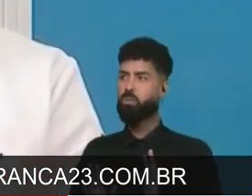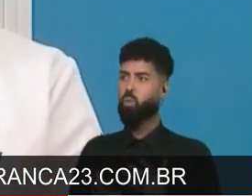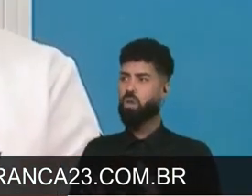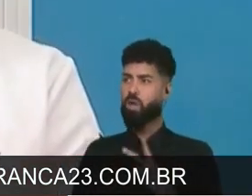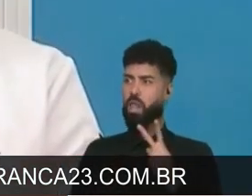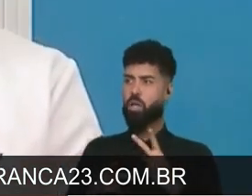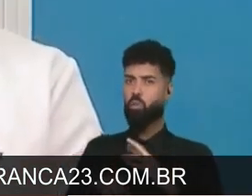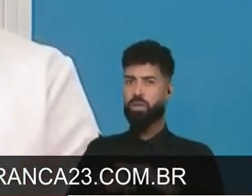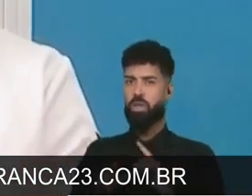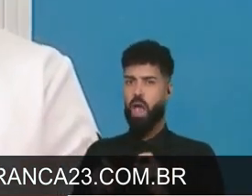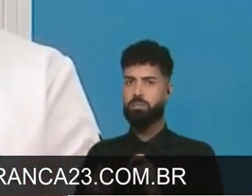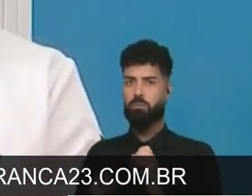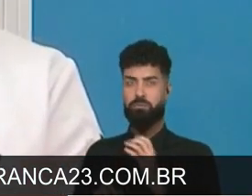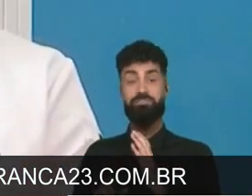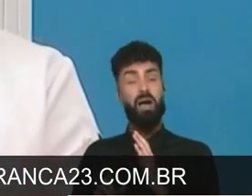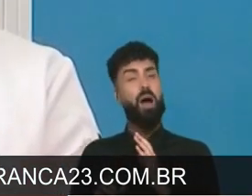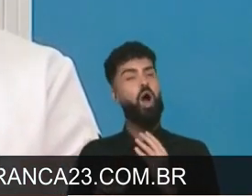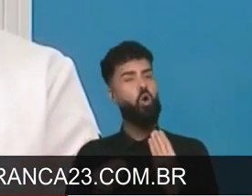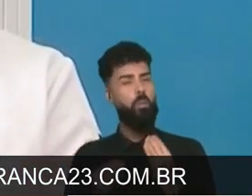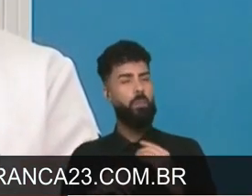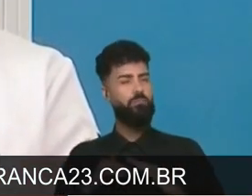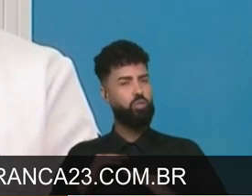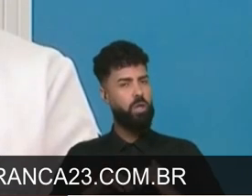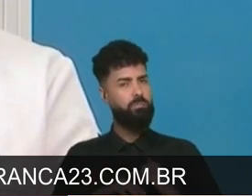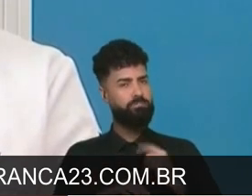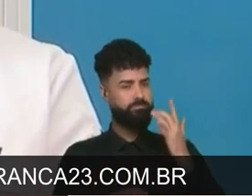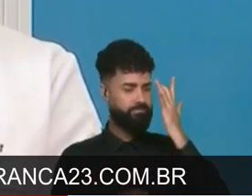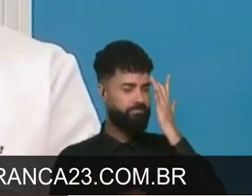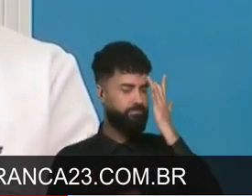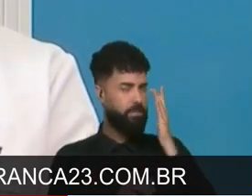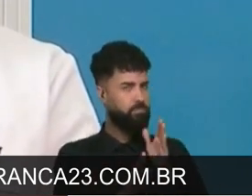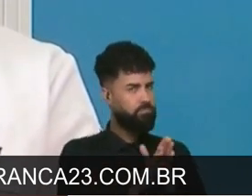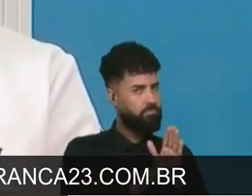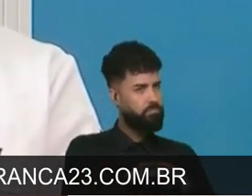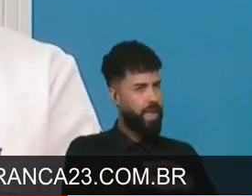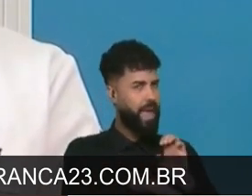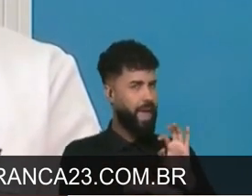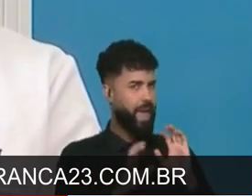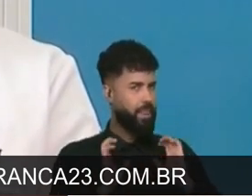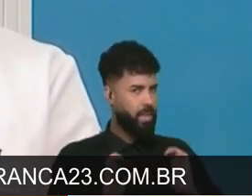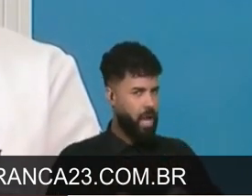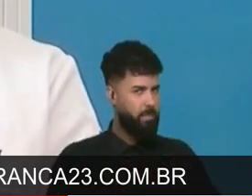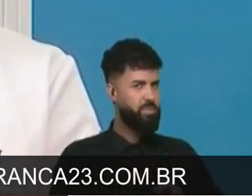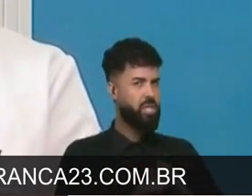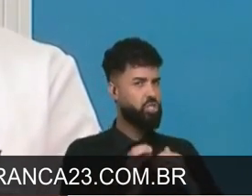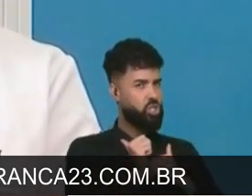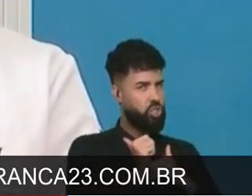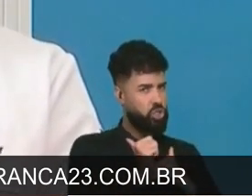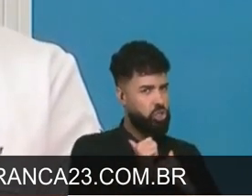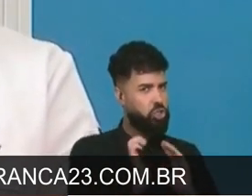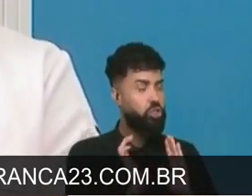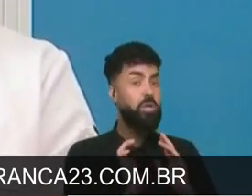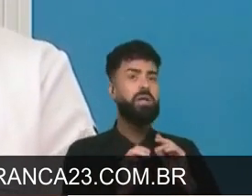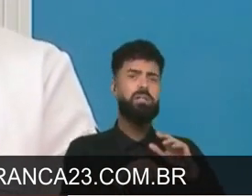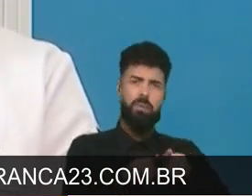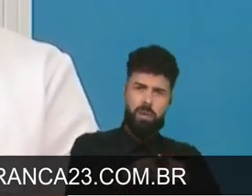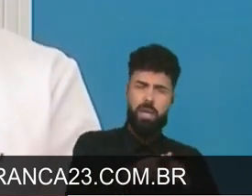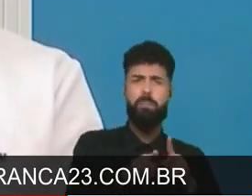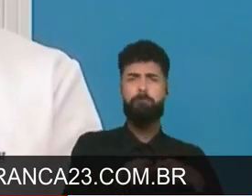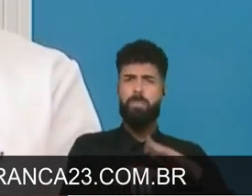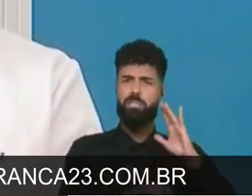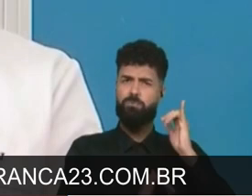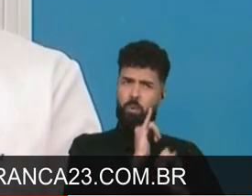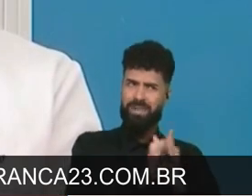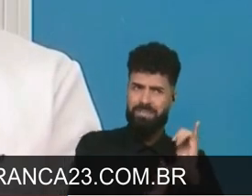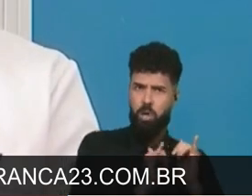muito da abordagem dos profissionais, né? Respeitando a ética e o sigilo, mas também desse olhar de muita informação acrescida